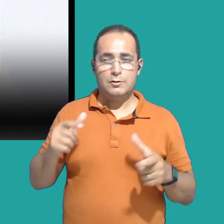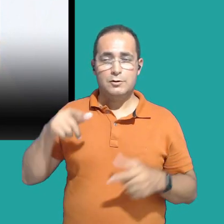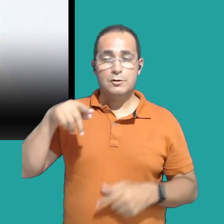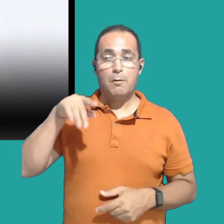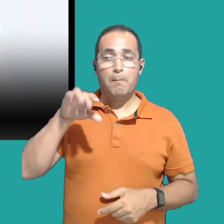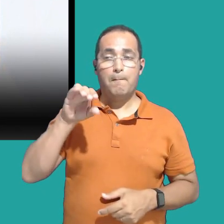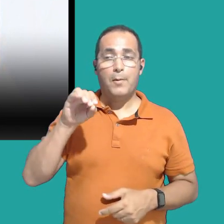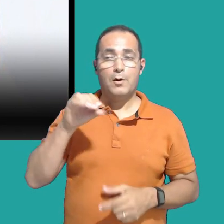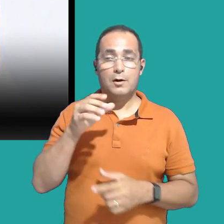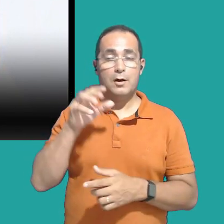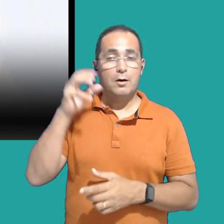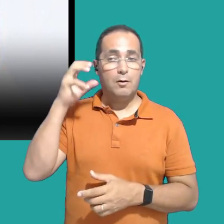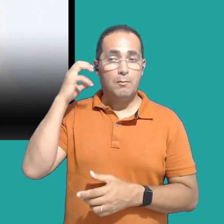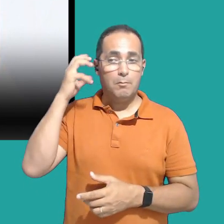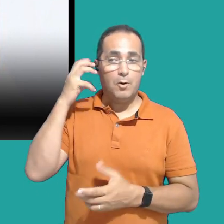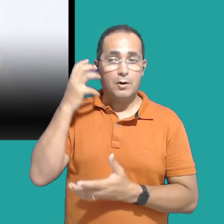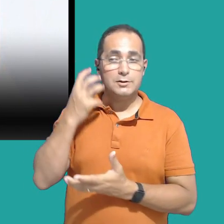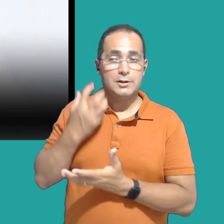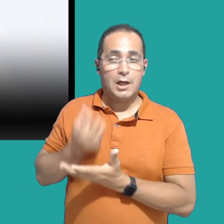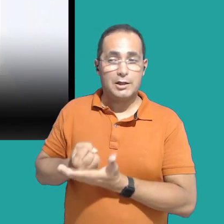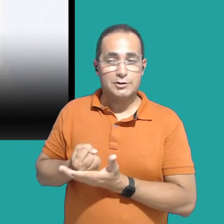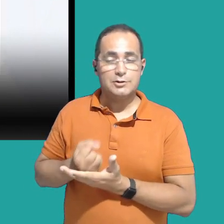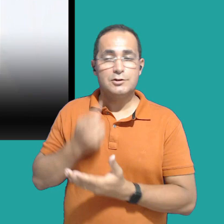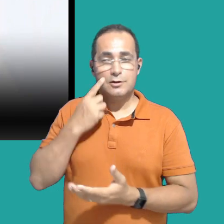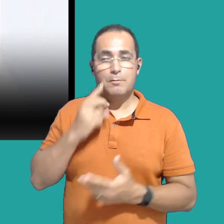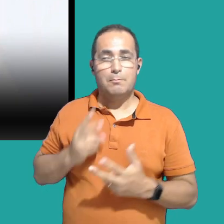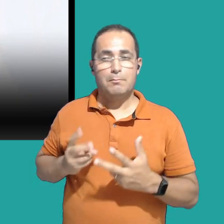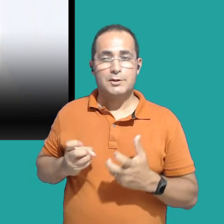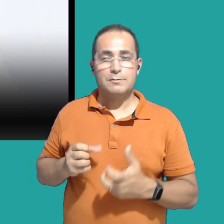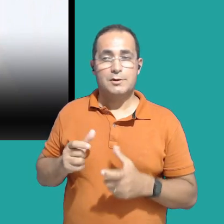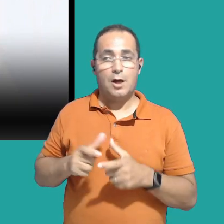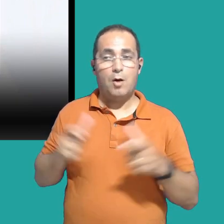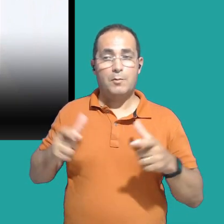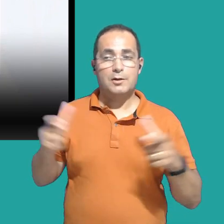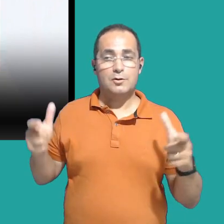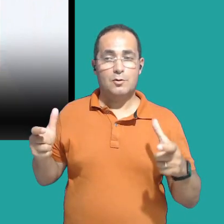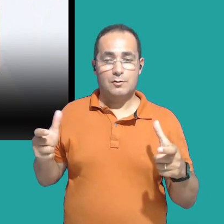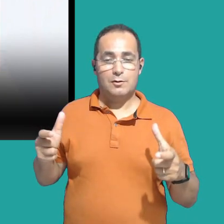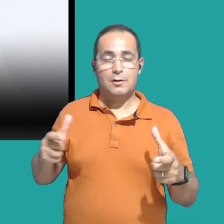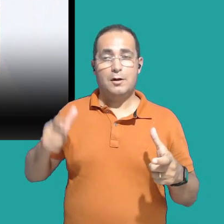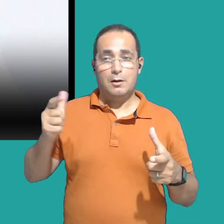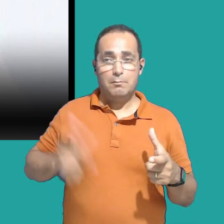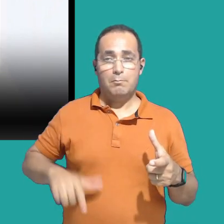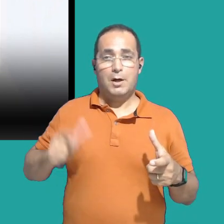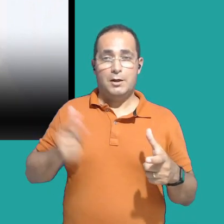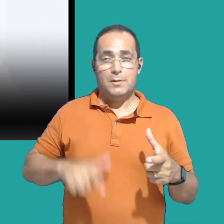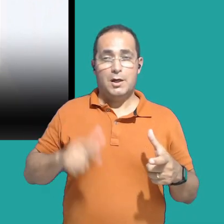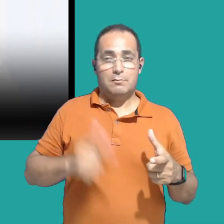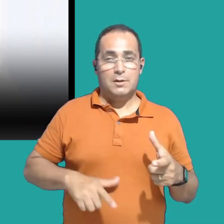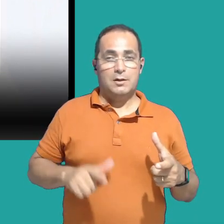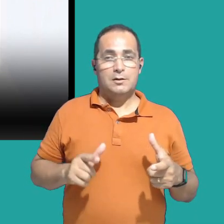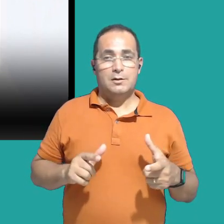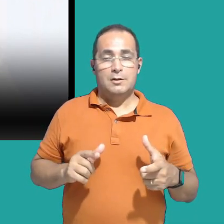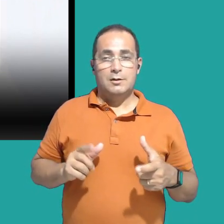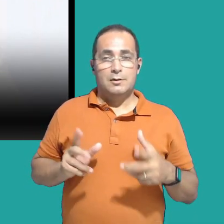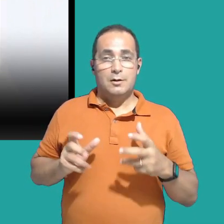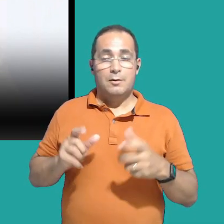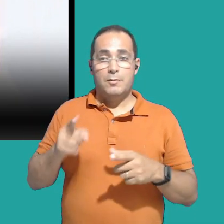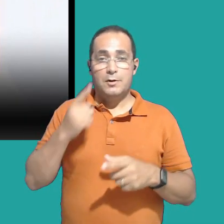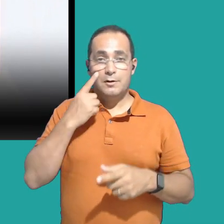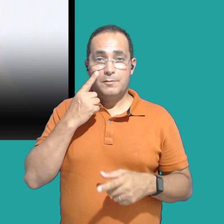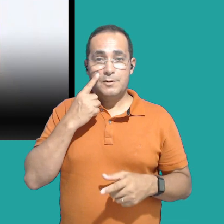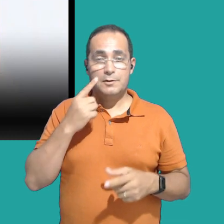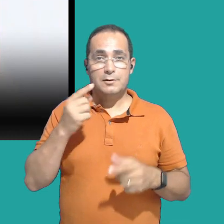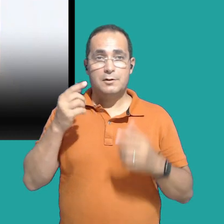boom maior depois dos podcasts. Sabe, verdade. eu tive essa impressão que as pessoas começaram a